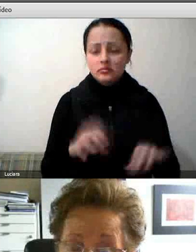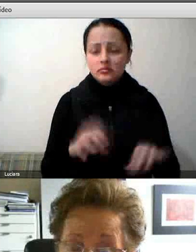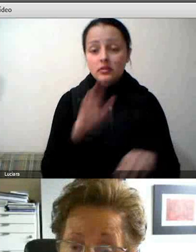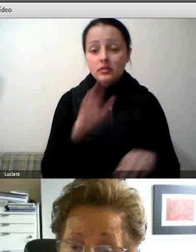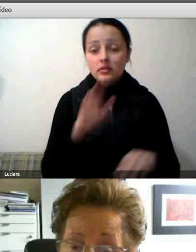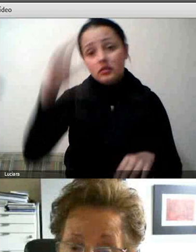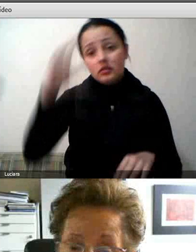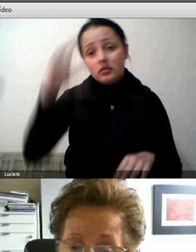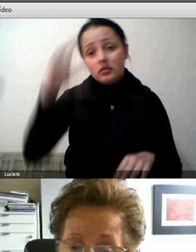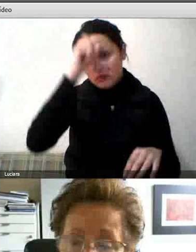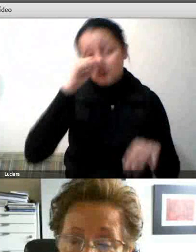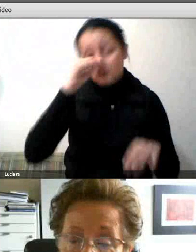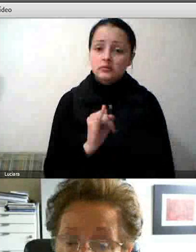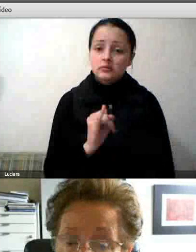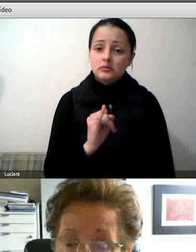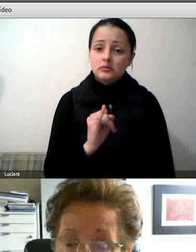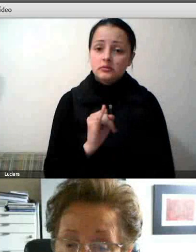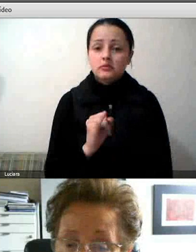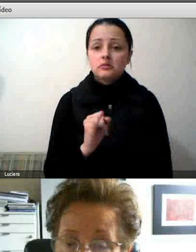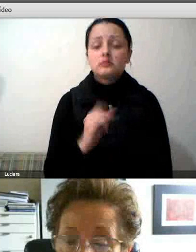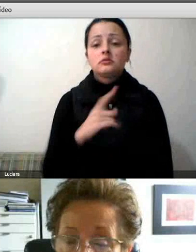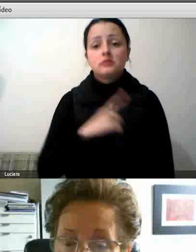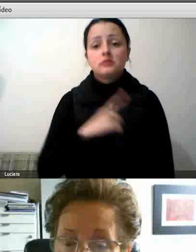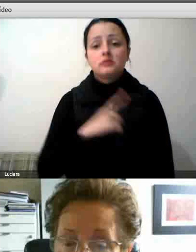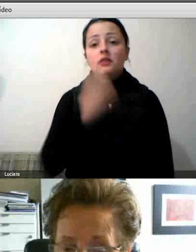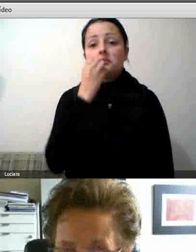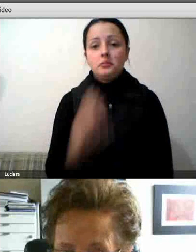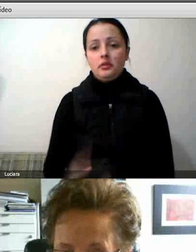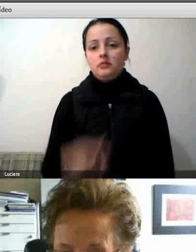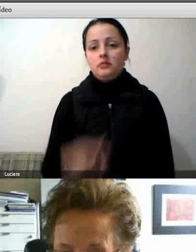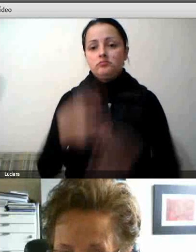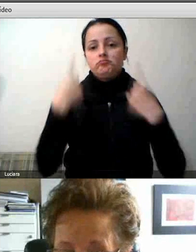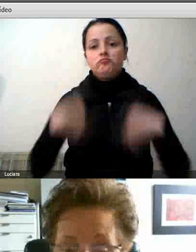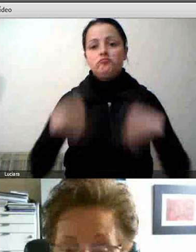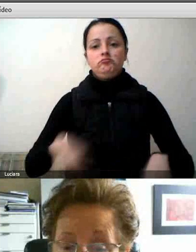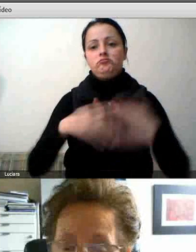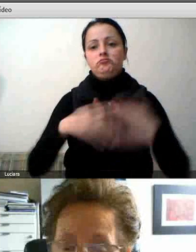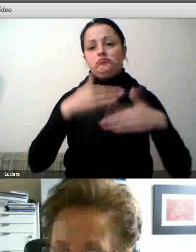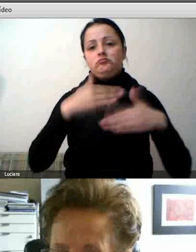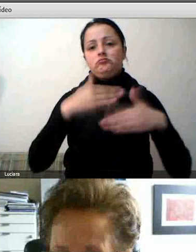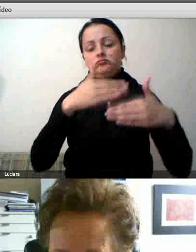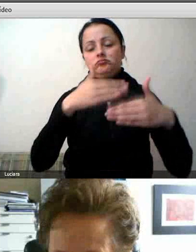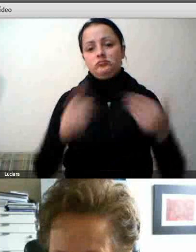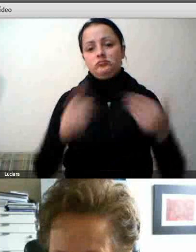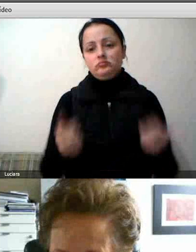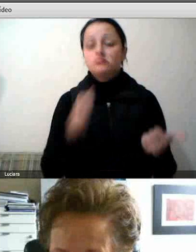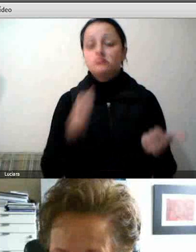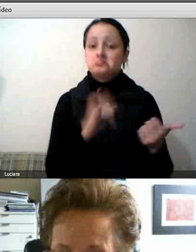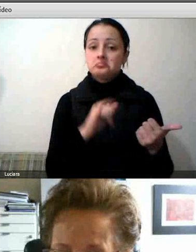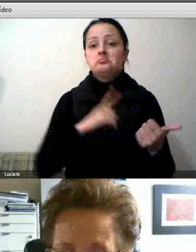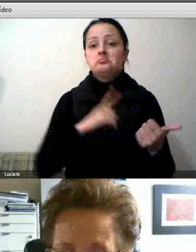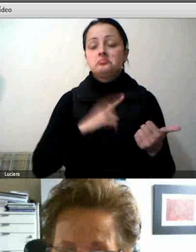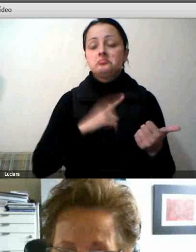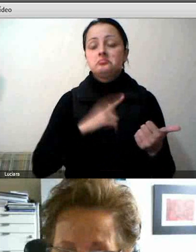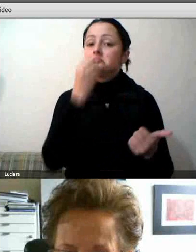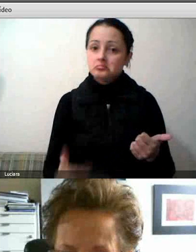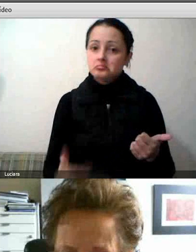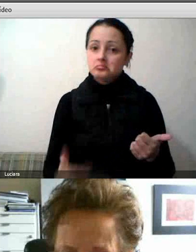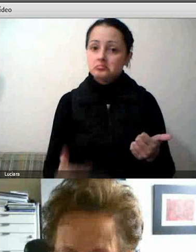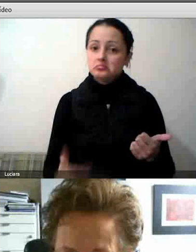estão dizendo que um bom ensino faz o aluno aprender. Mas o que é um bom ensino? Na verdade, o